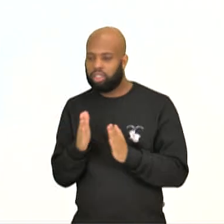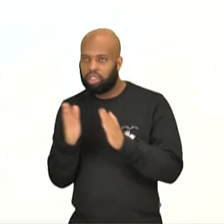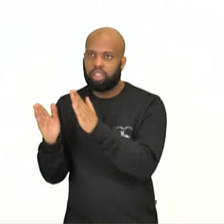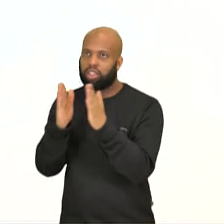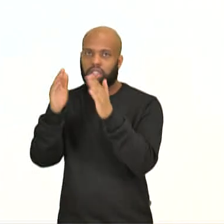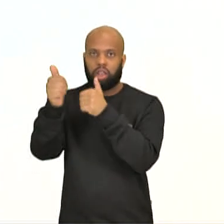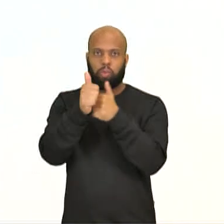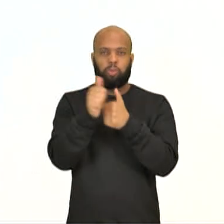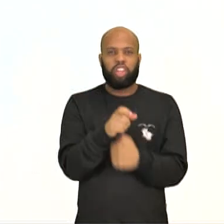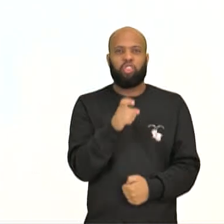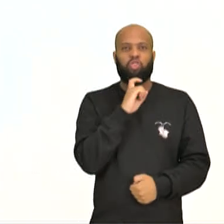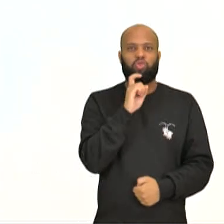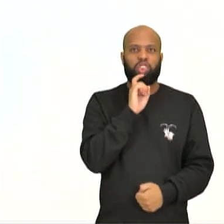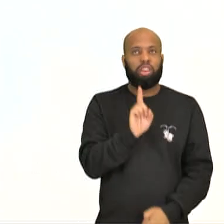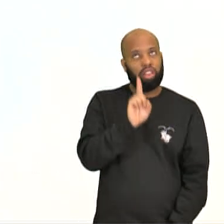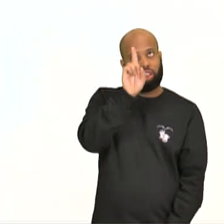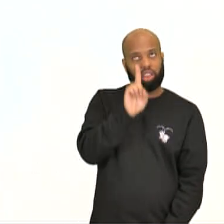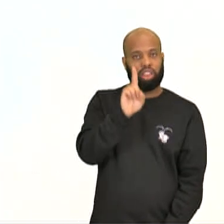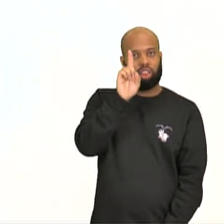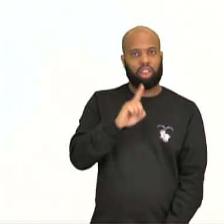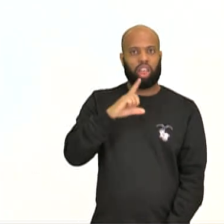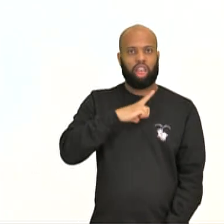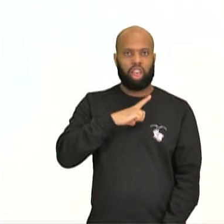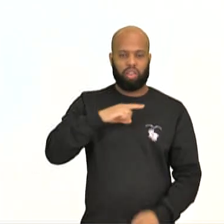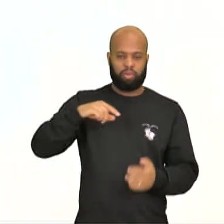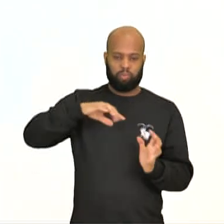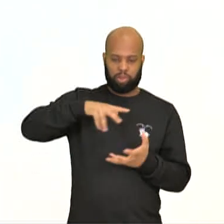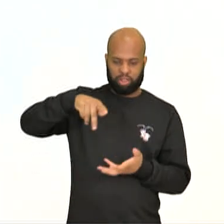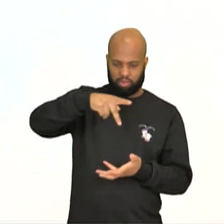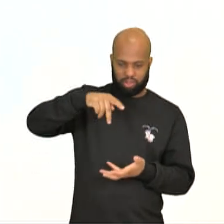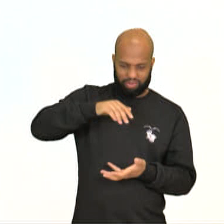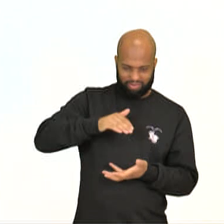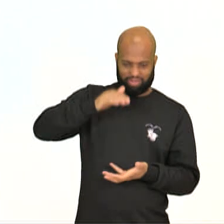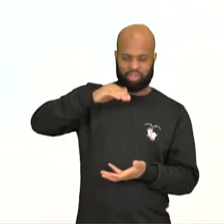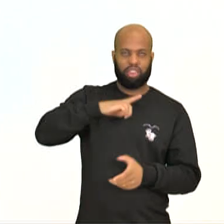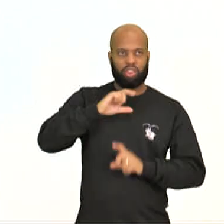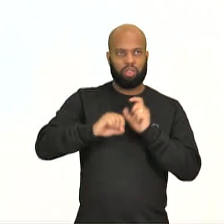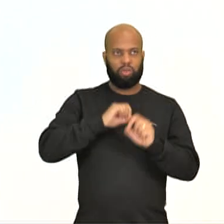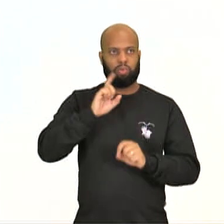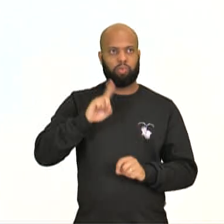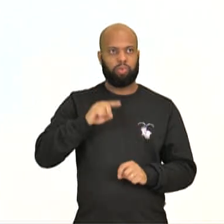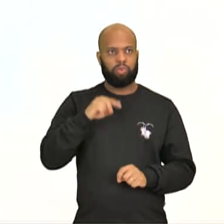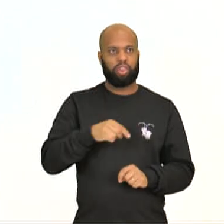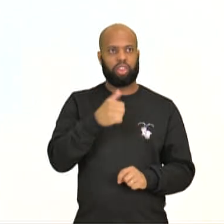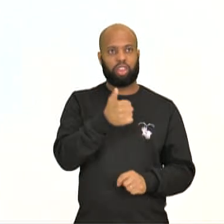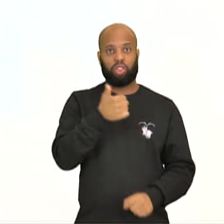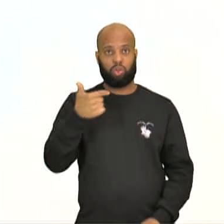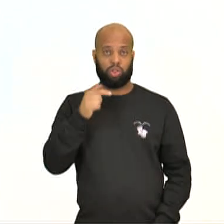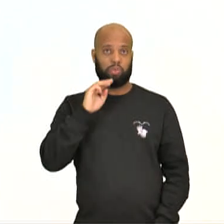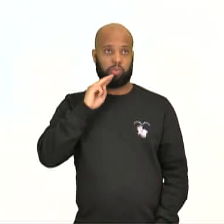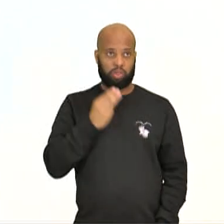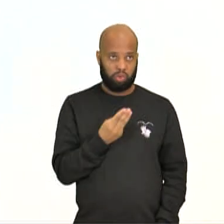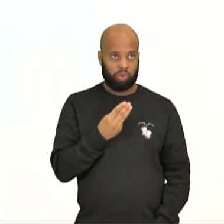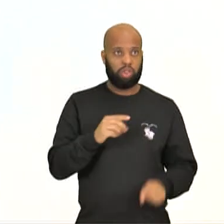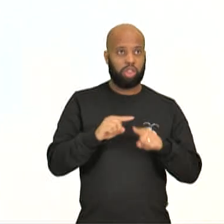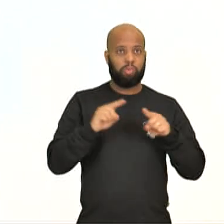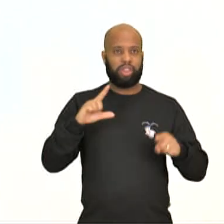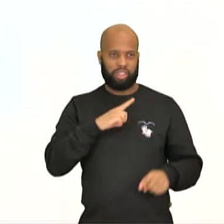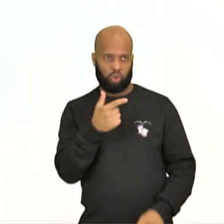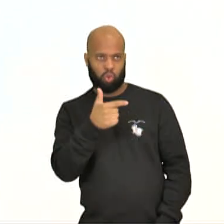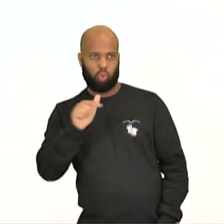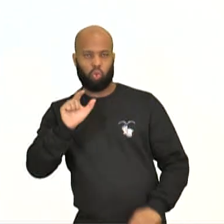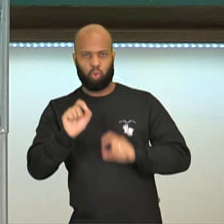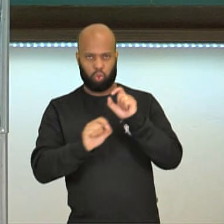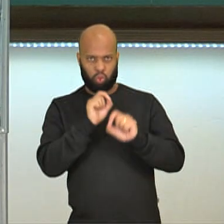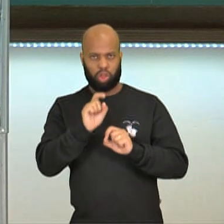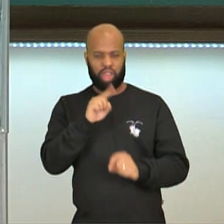2, na América Latina, a malaio-polinésia, na costa chilena, trabalha entre 15 a 17, e a África-Brasil